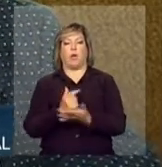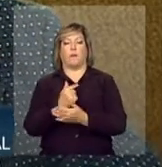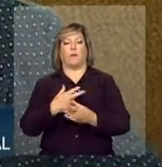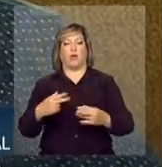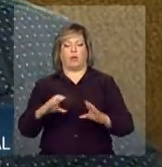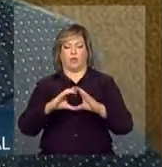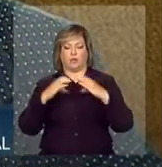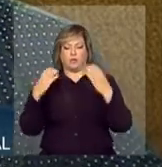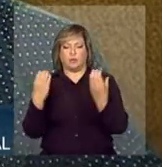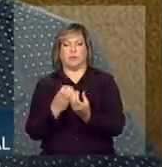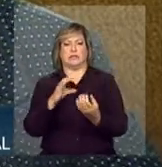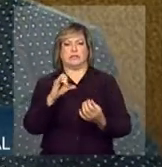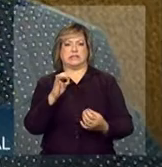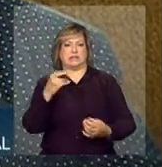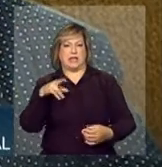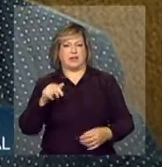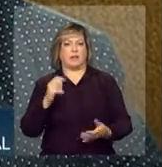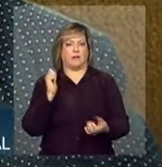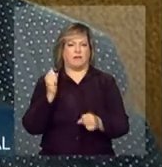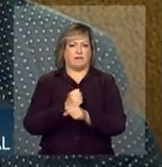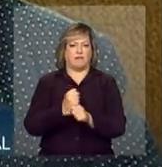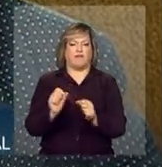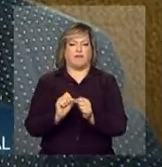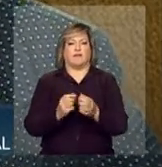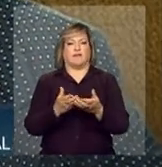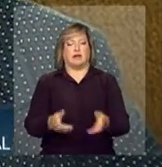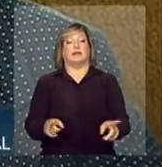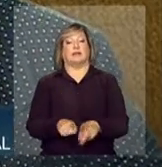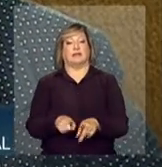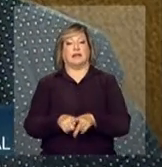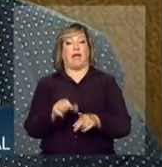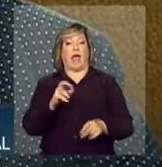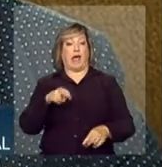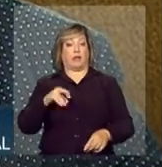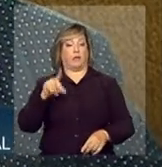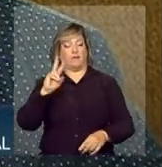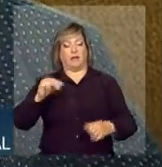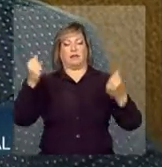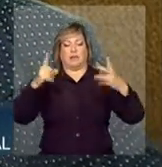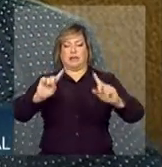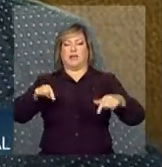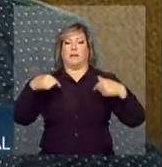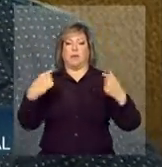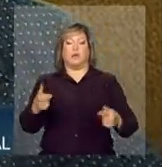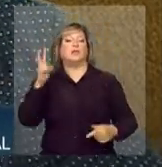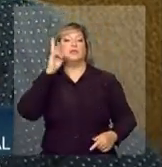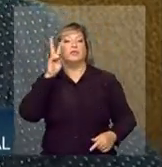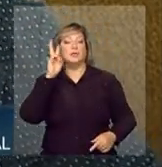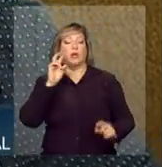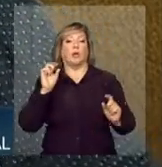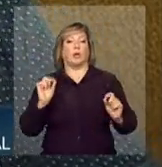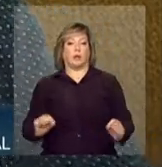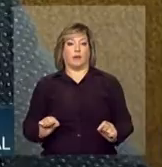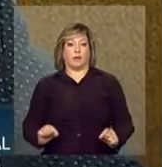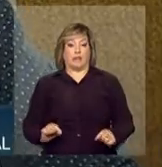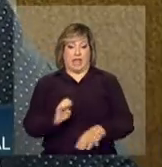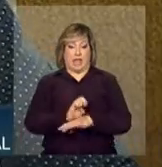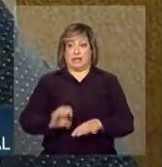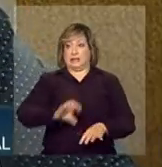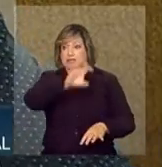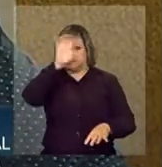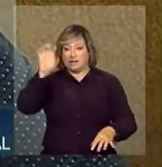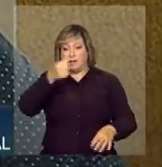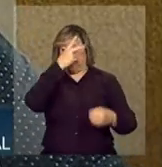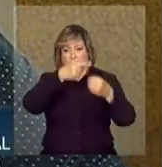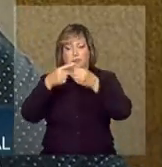cisternas, e nós começamos a investir agora em gestão, como o Arnoldo vai poder detalhar depois, apostando que os estados e os municípios